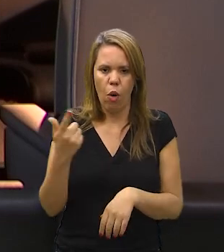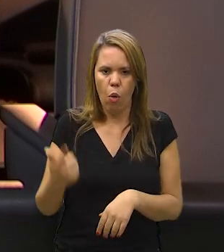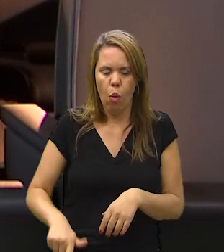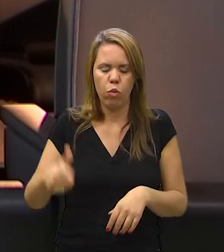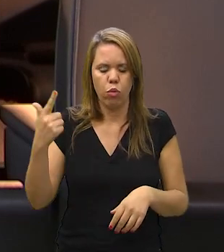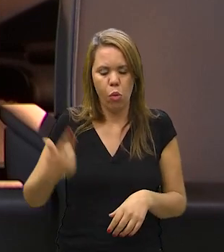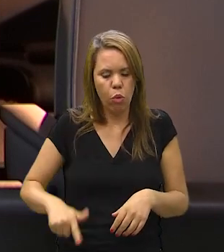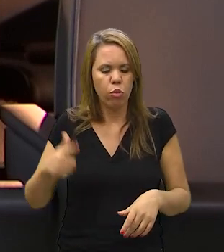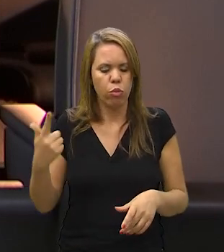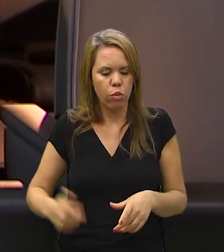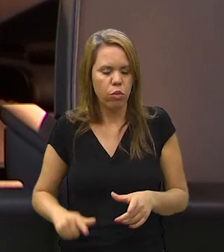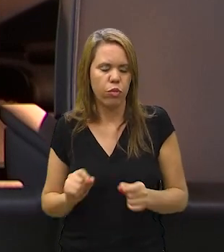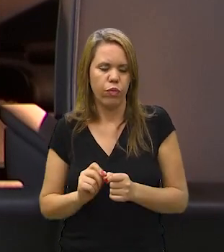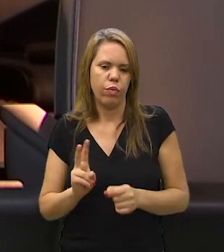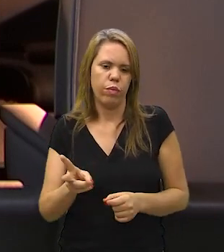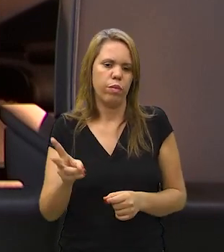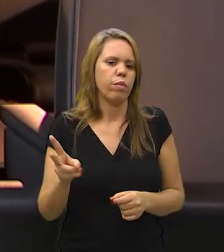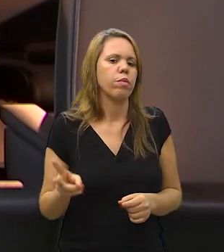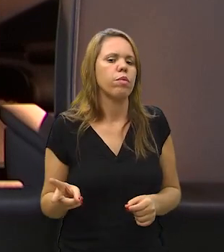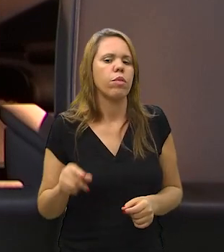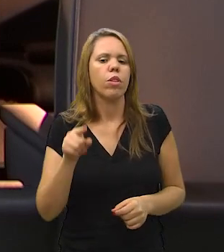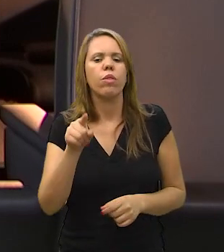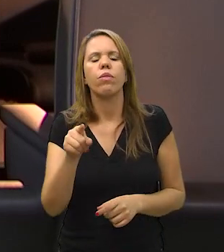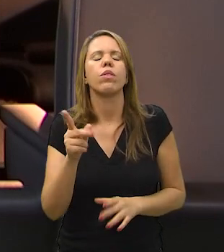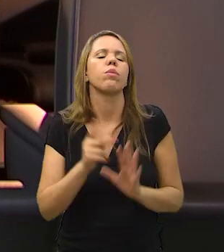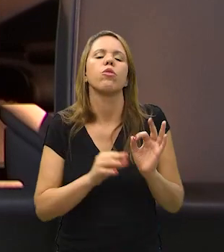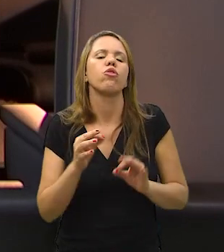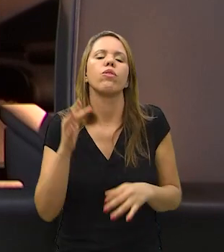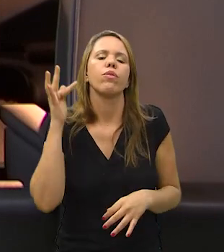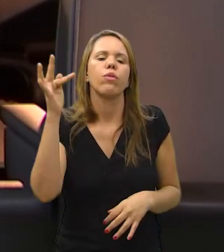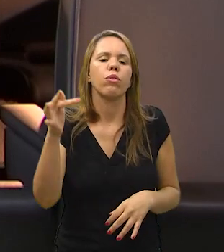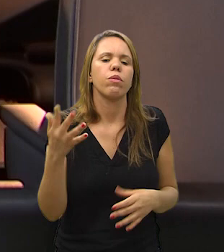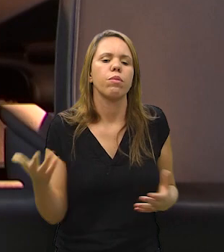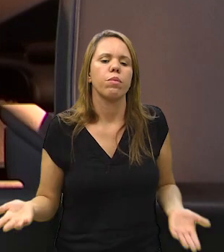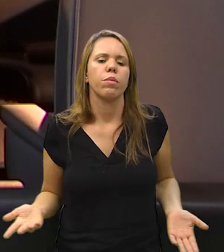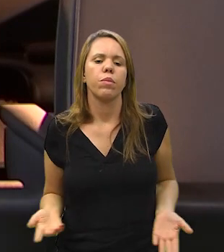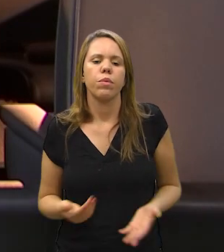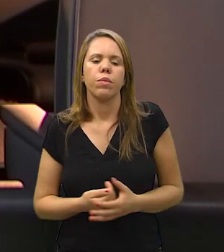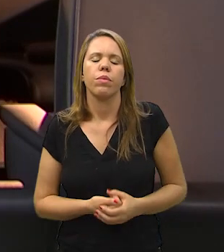e fazer outro e assim vai, né? E você, projetos futuros?